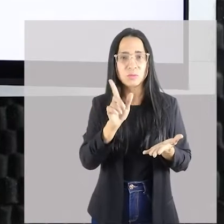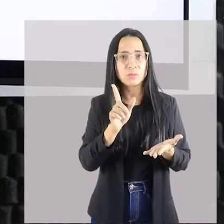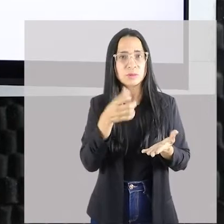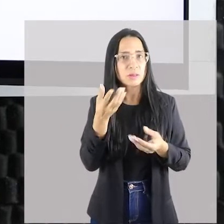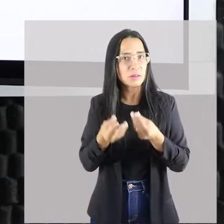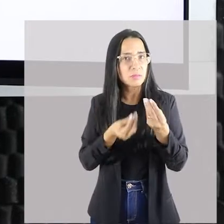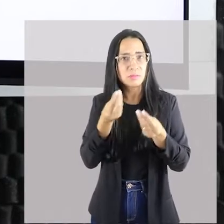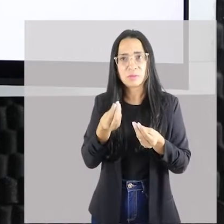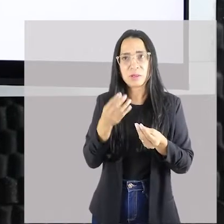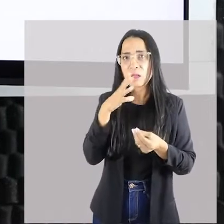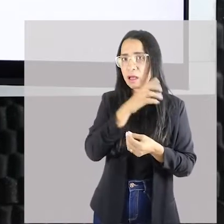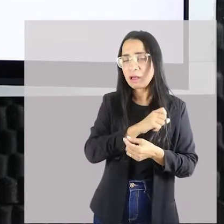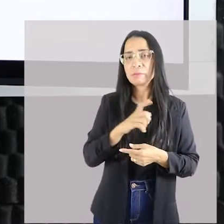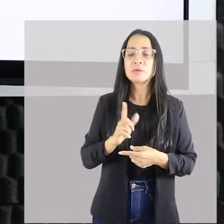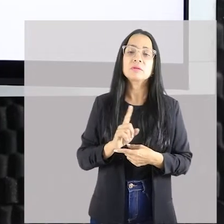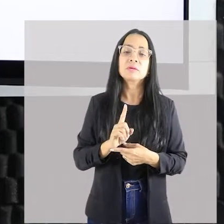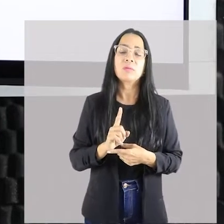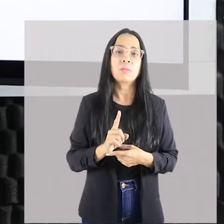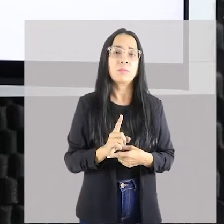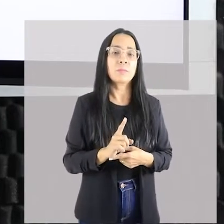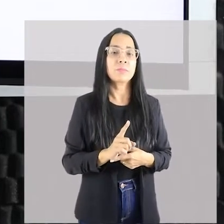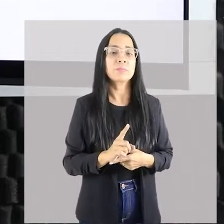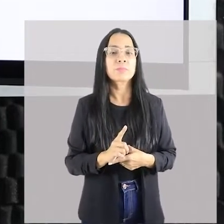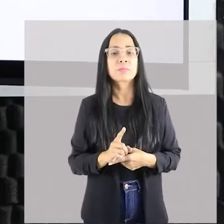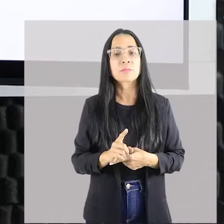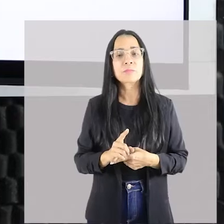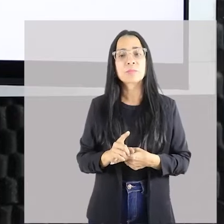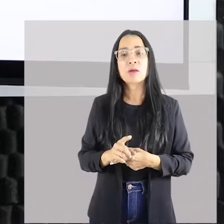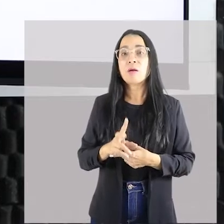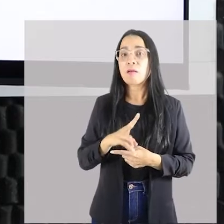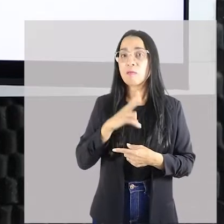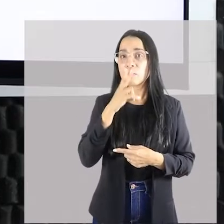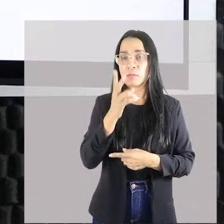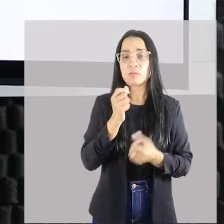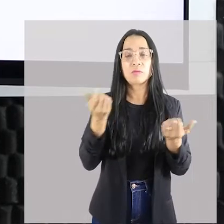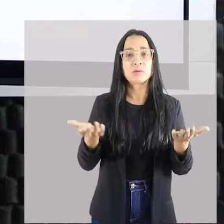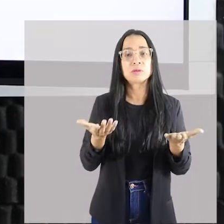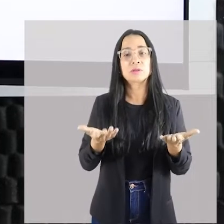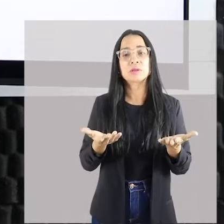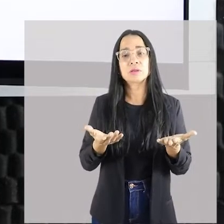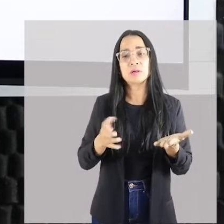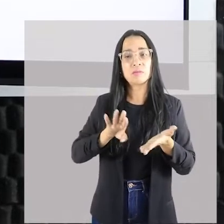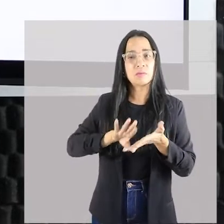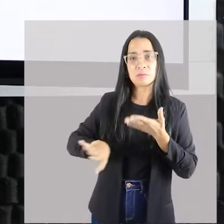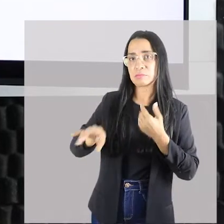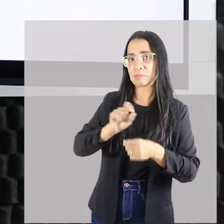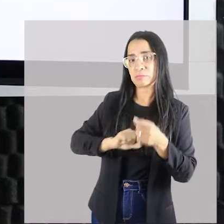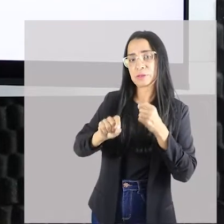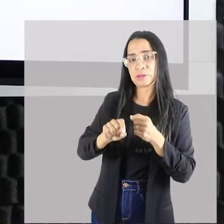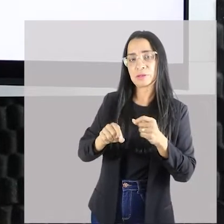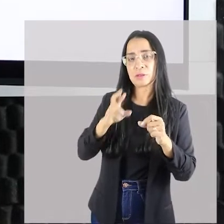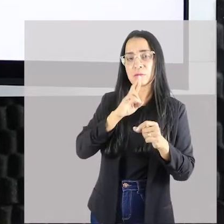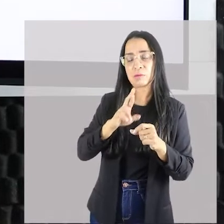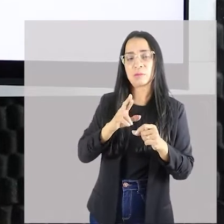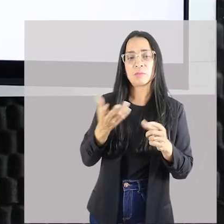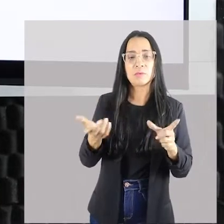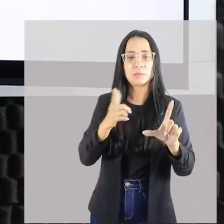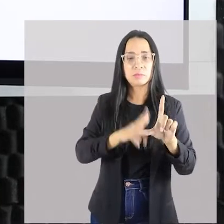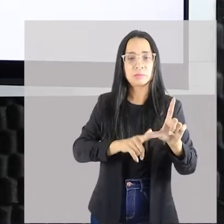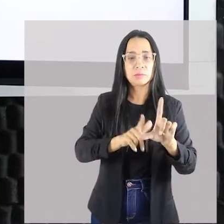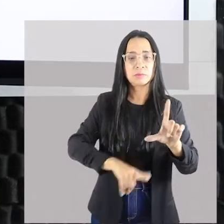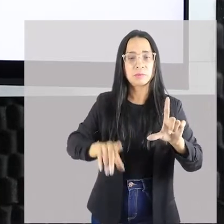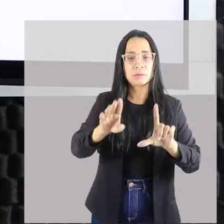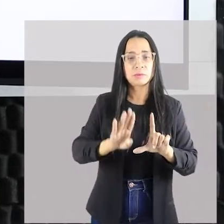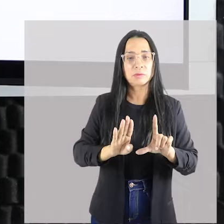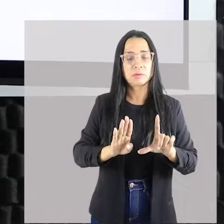maneira instantânea, né? Proposital ou intencional. Então, a gente descarta essa alternativa, tá certo? Letra